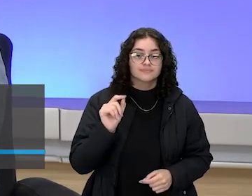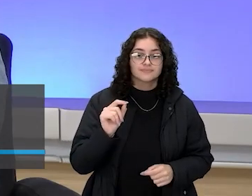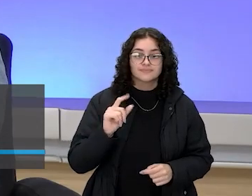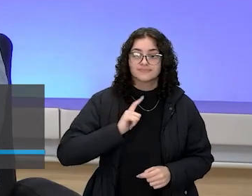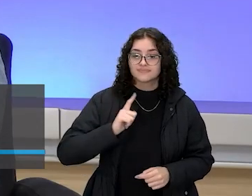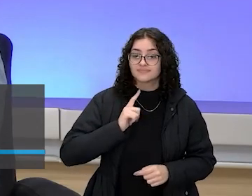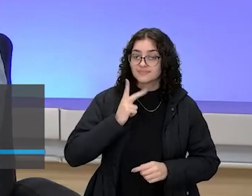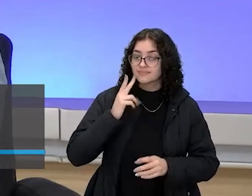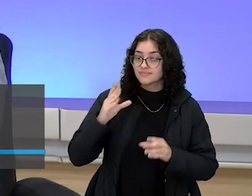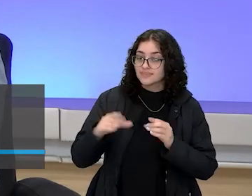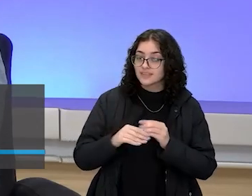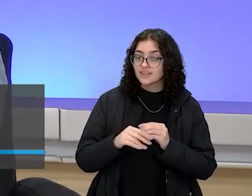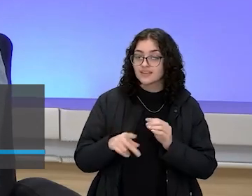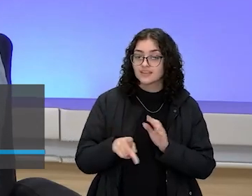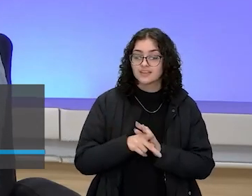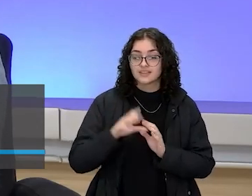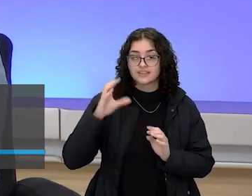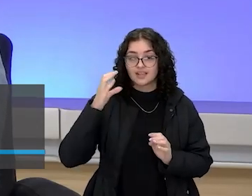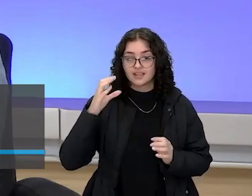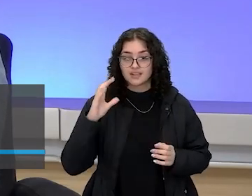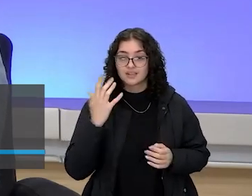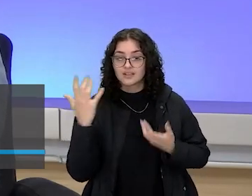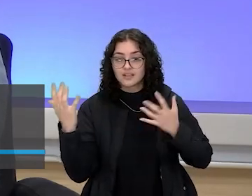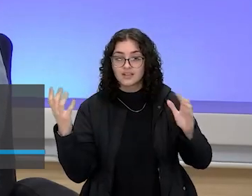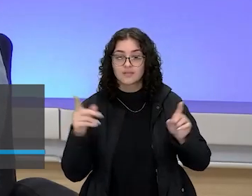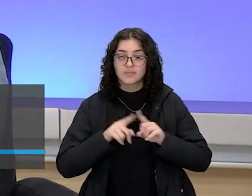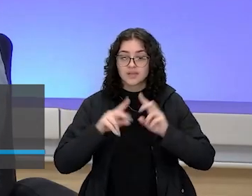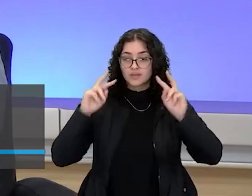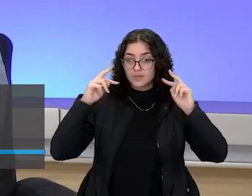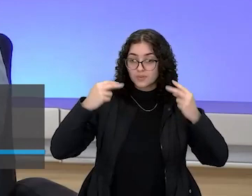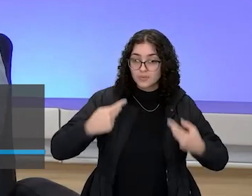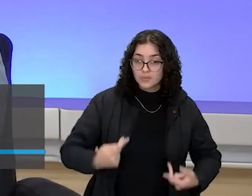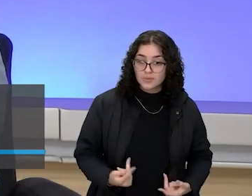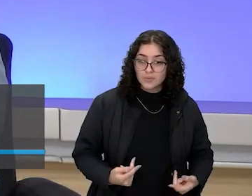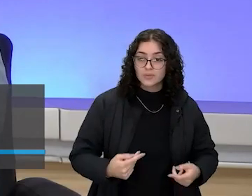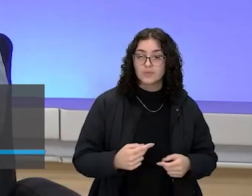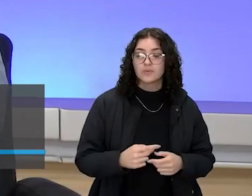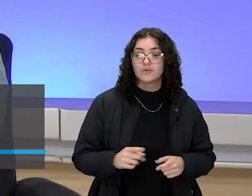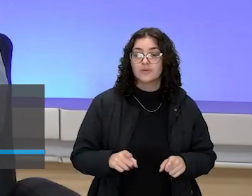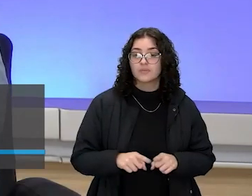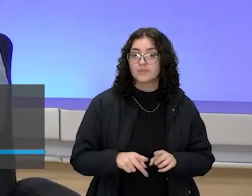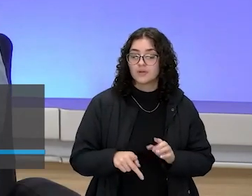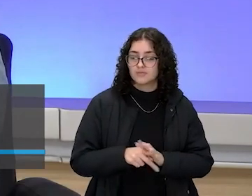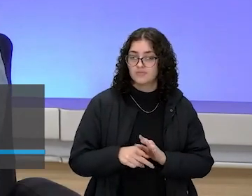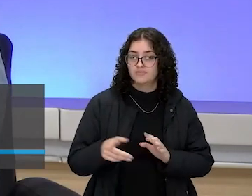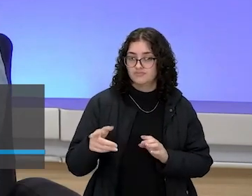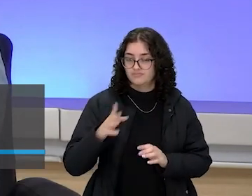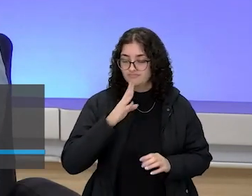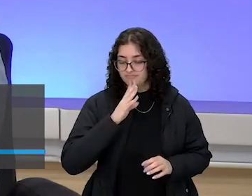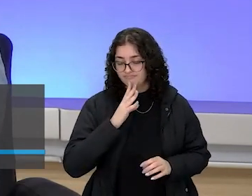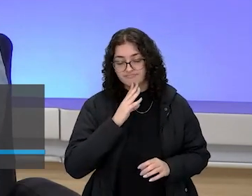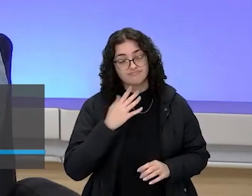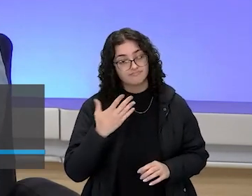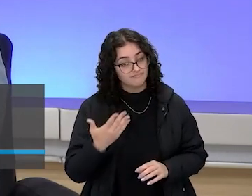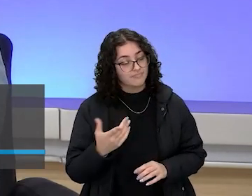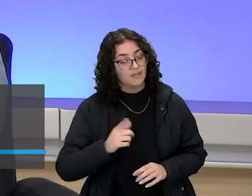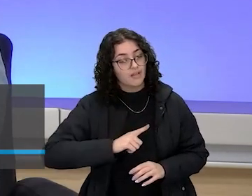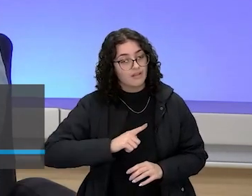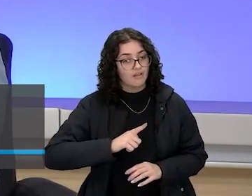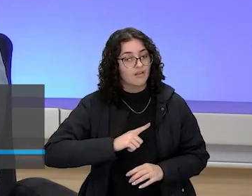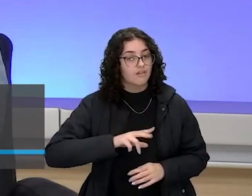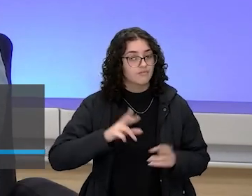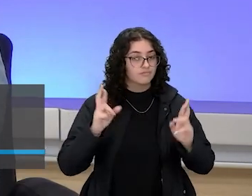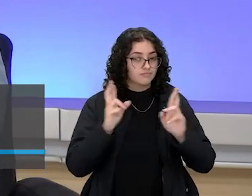conhecimento atrelado às ciências da natureza, ciências humanas, como é o do aprofundamento de vocês, trazem bastante